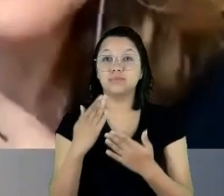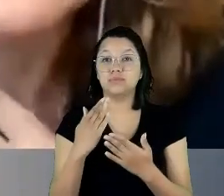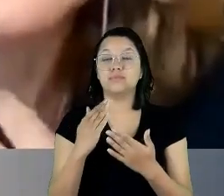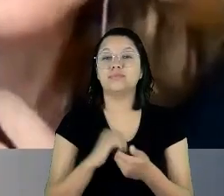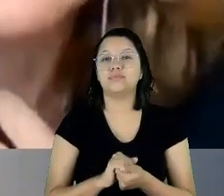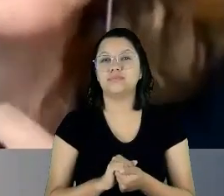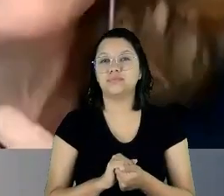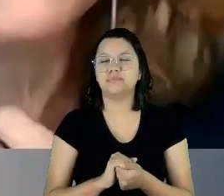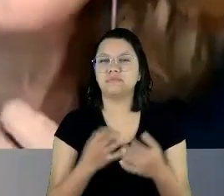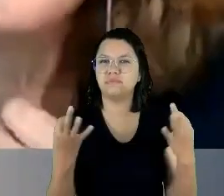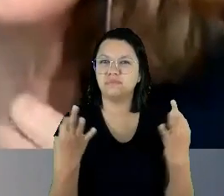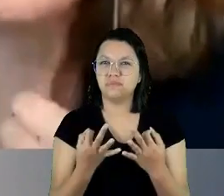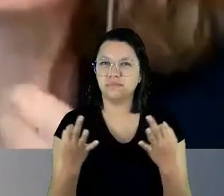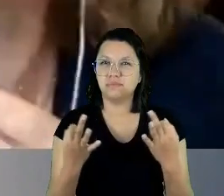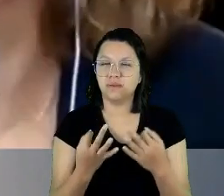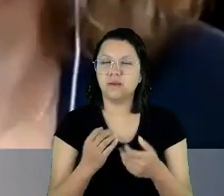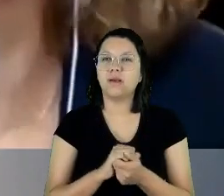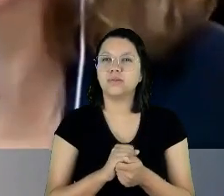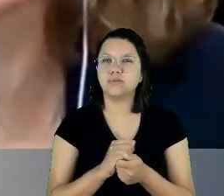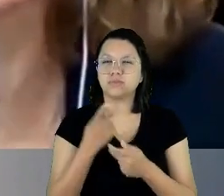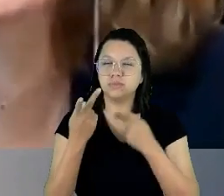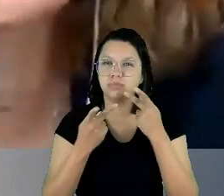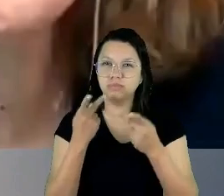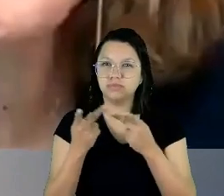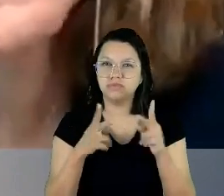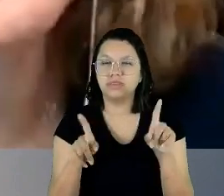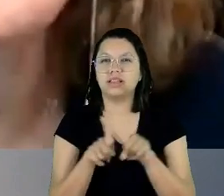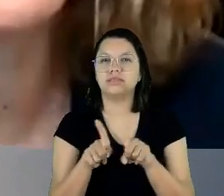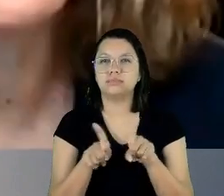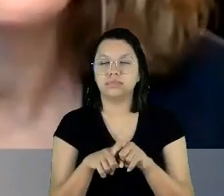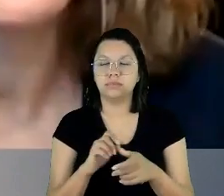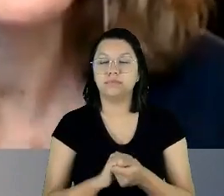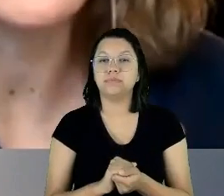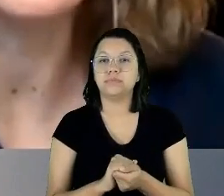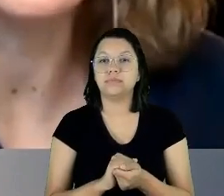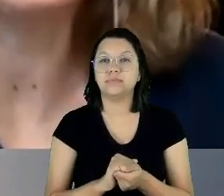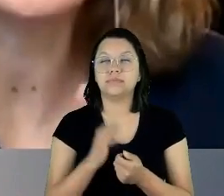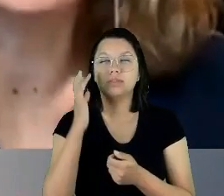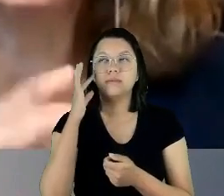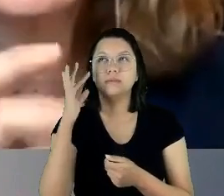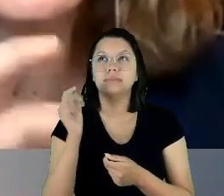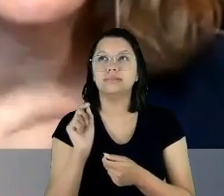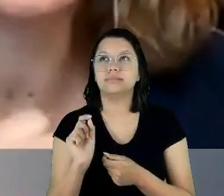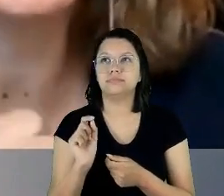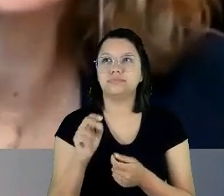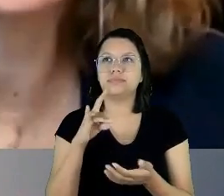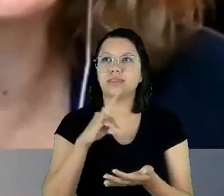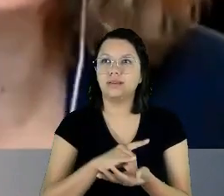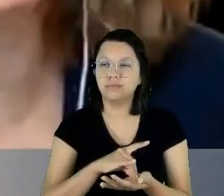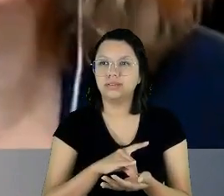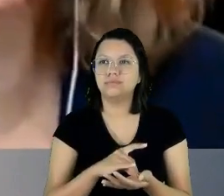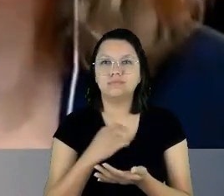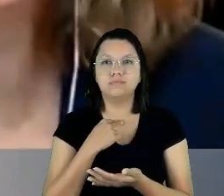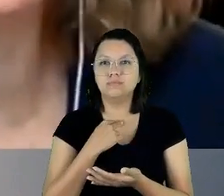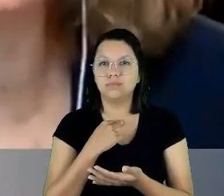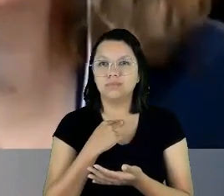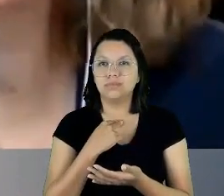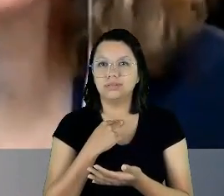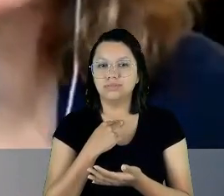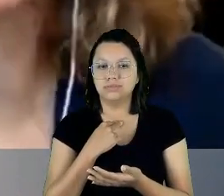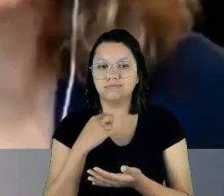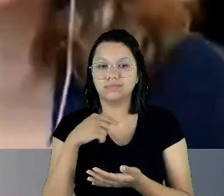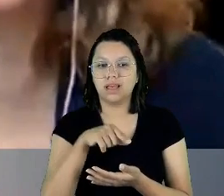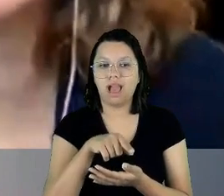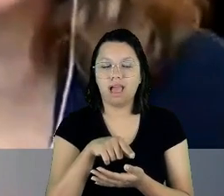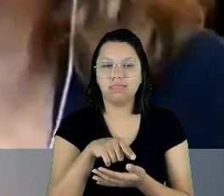Obrigada, Amanda. Ótimas considerações também. Eu fico pensando que realmente não podemos cair na